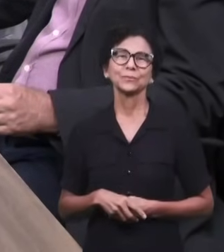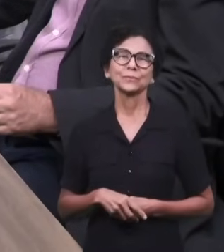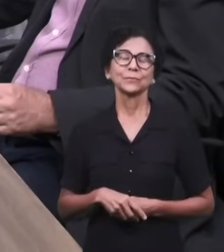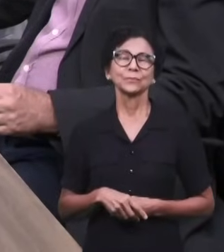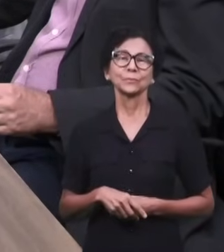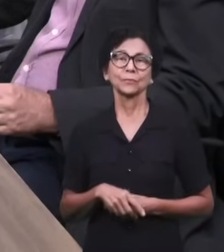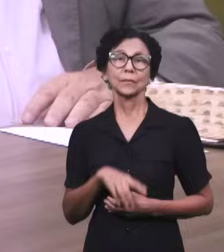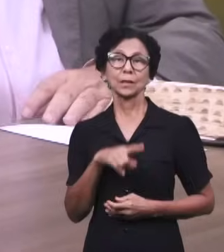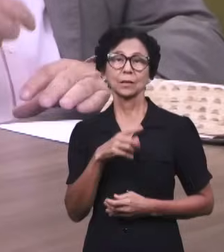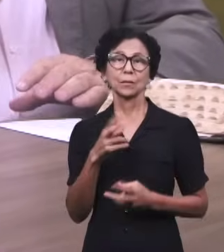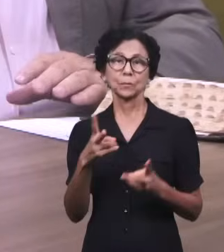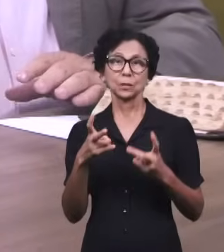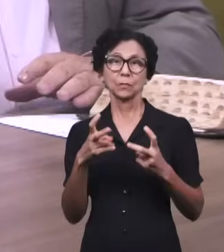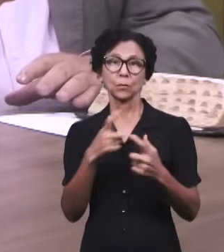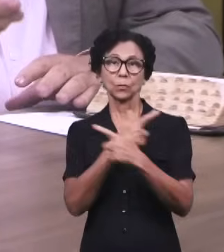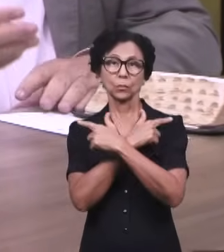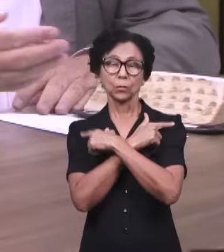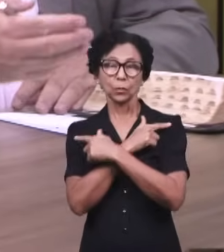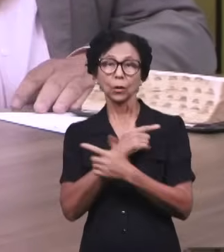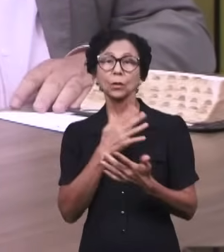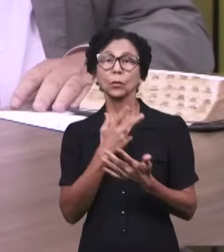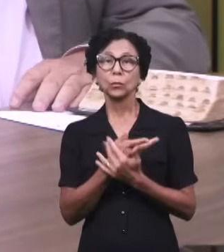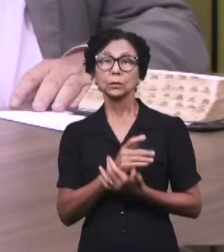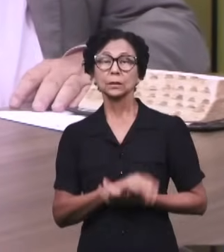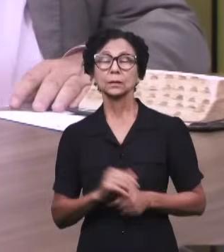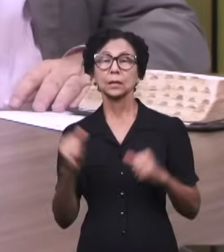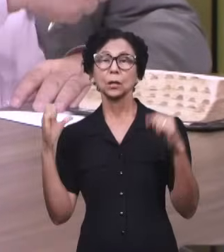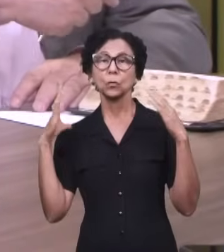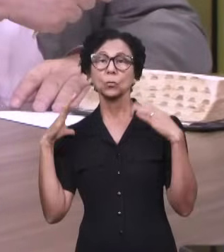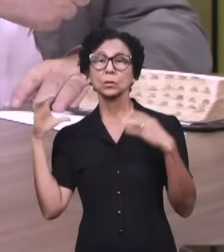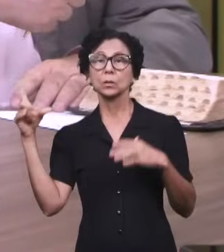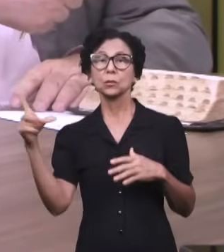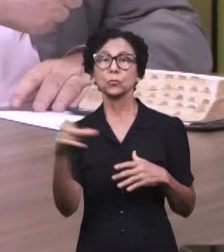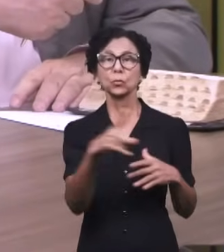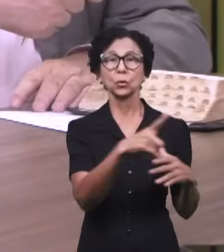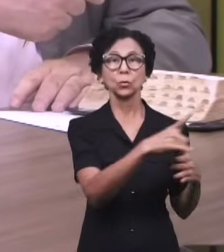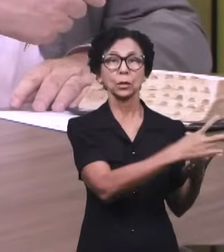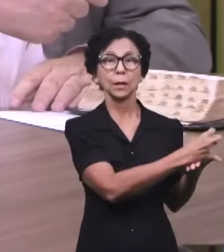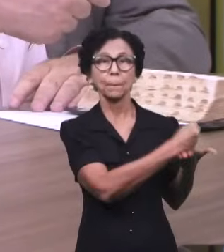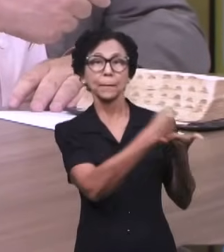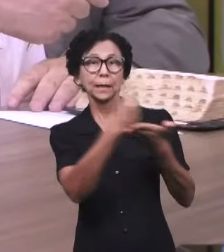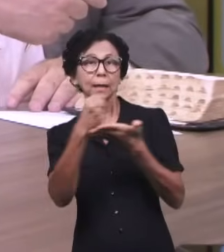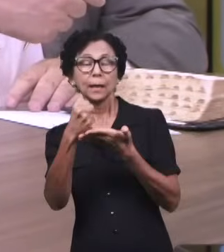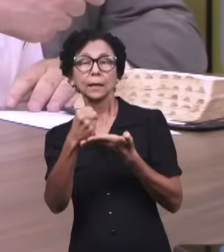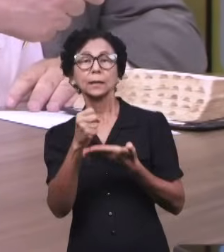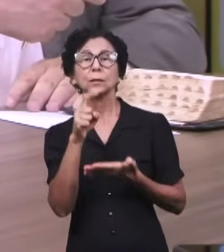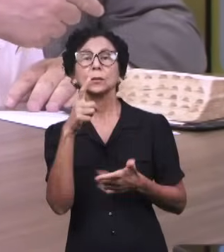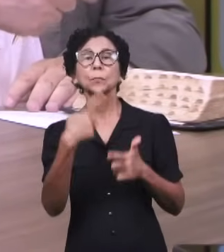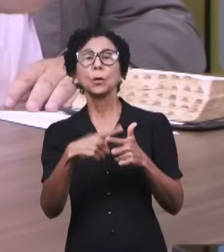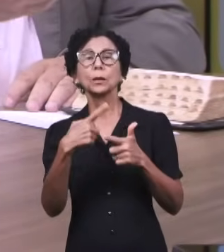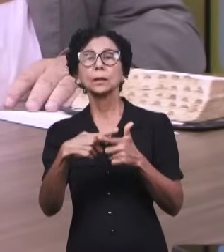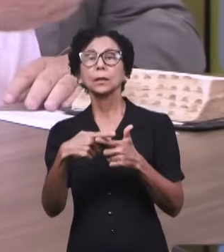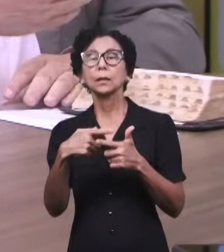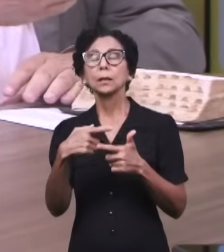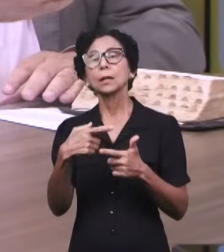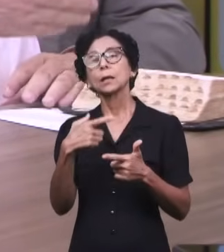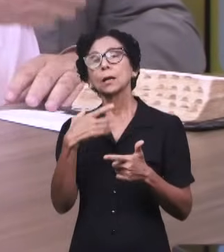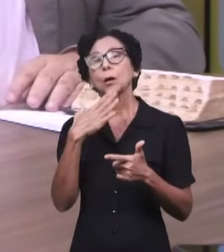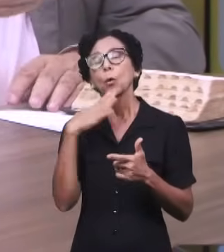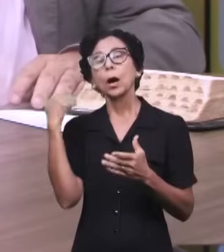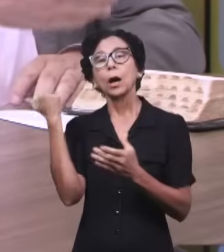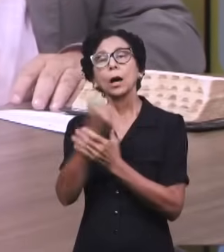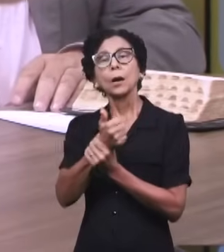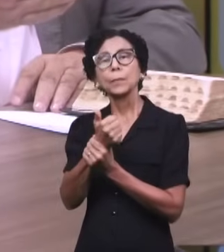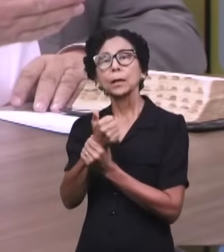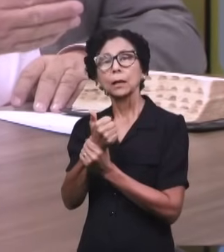Ló, o livramento, os anjos foram lá te retirar da cidade por causa da intercessão de Abraão. Né? Então você vê, o livramento vem